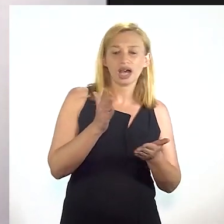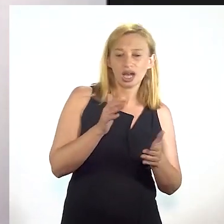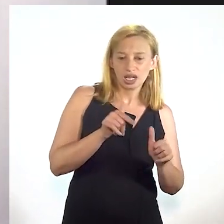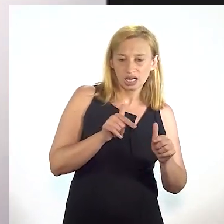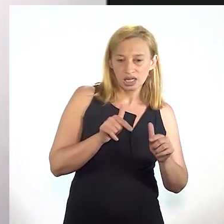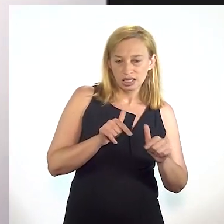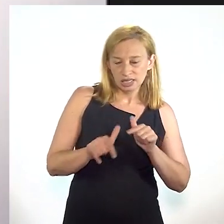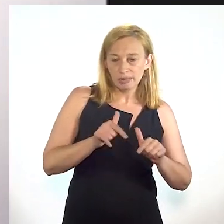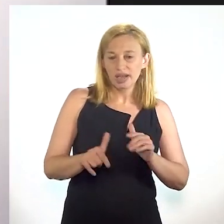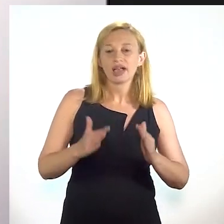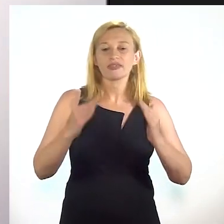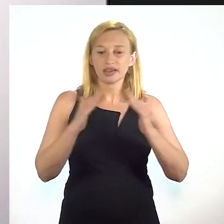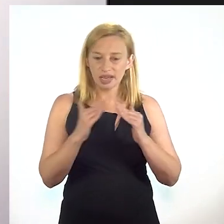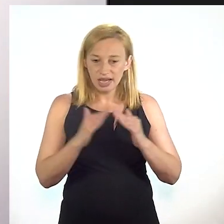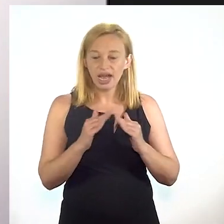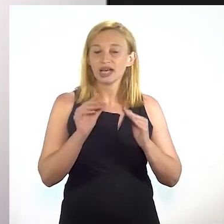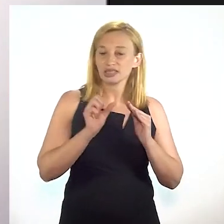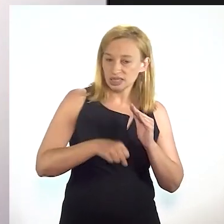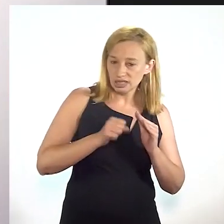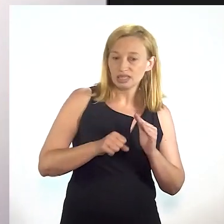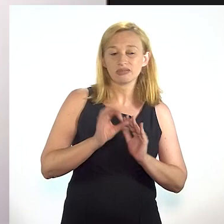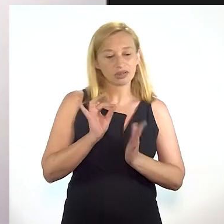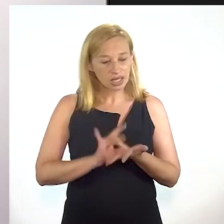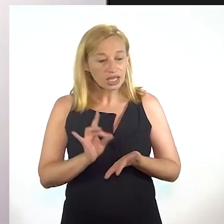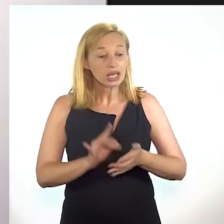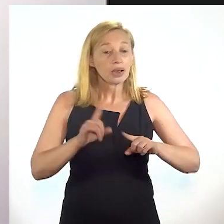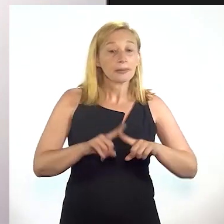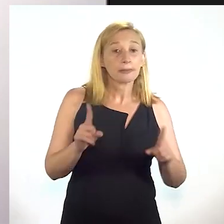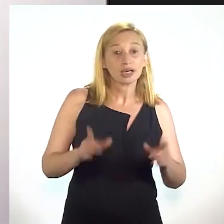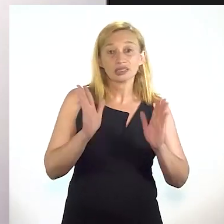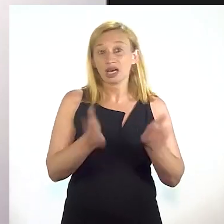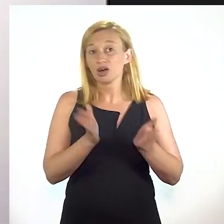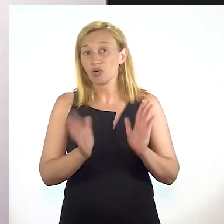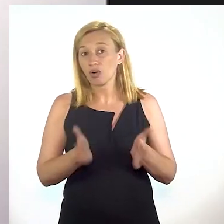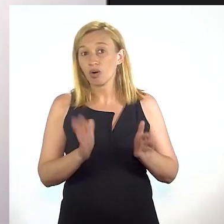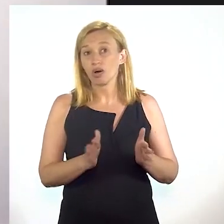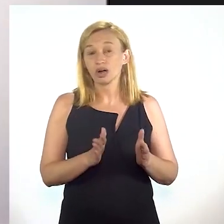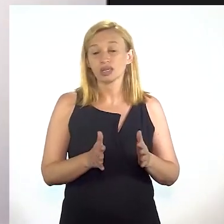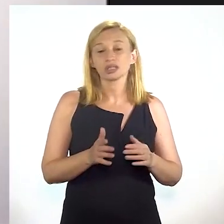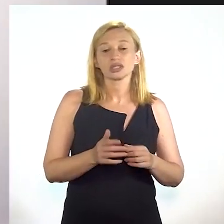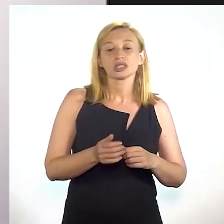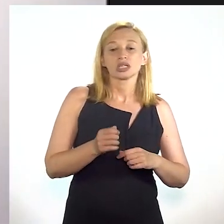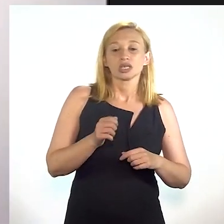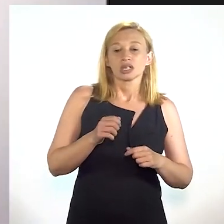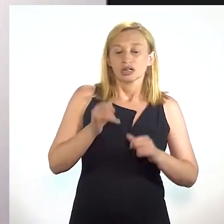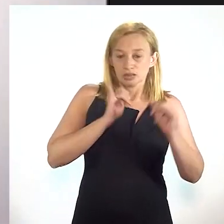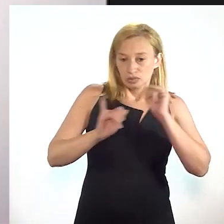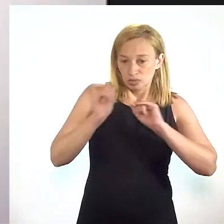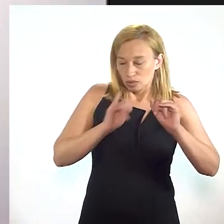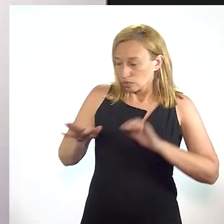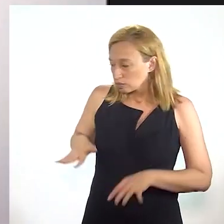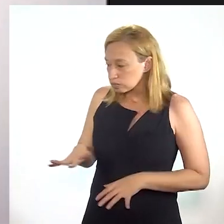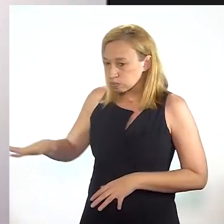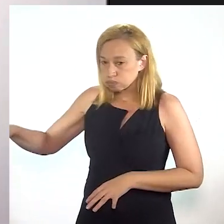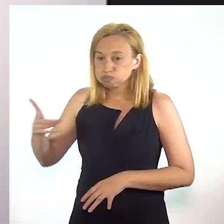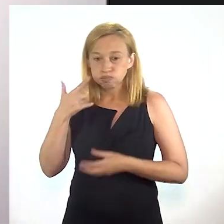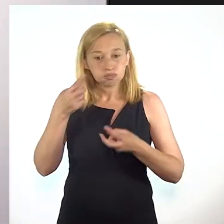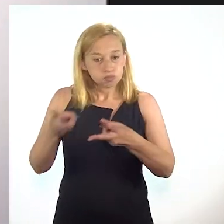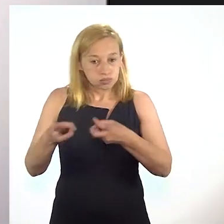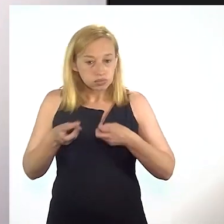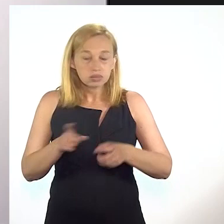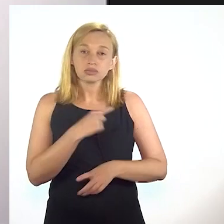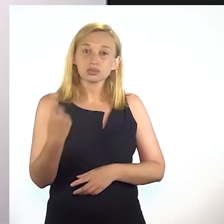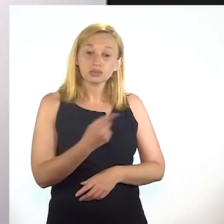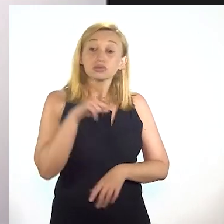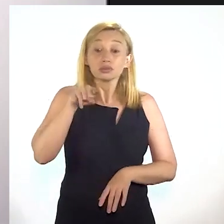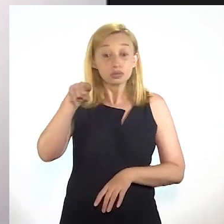reinvenção, porque eu já trabalhava meio que home office mesmo, porque sempre fui autônoma, enfim. E agora, na agência de notícias das